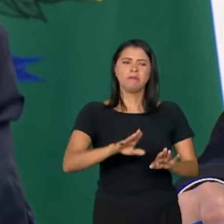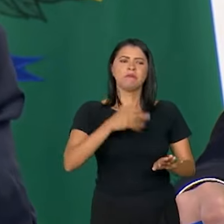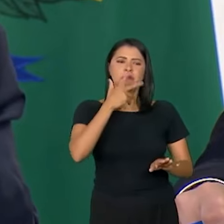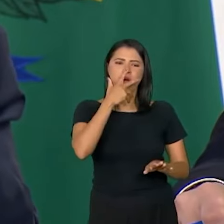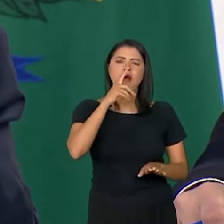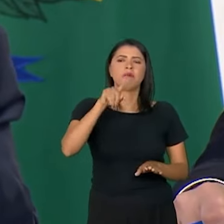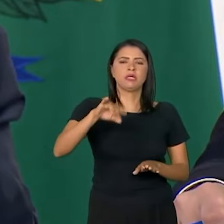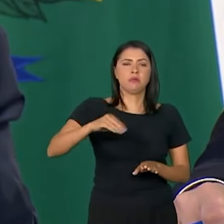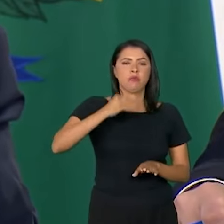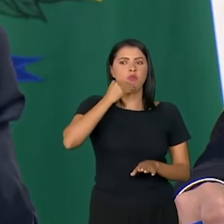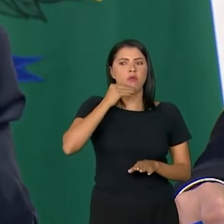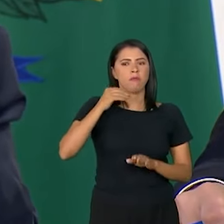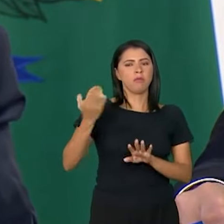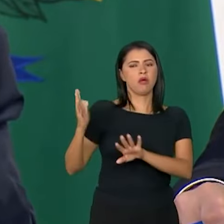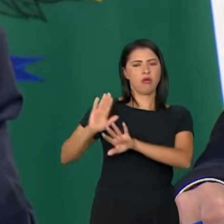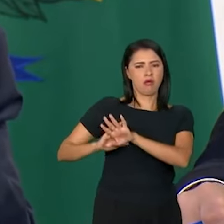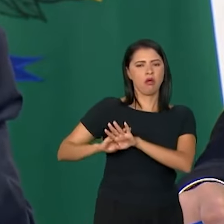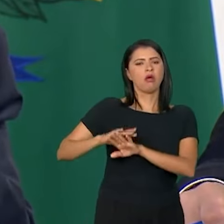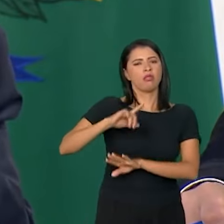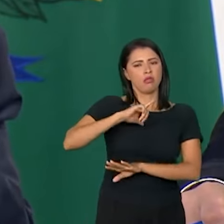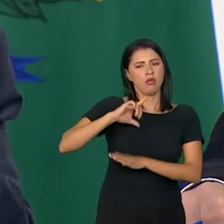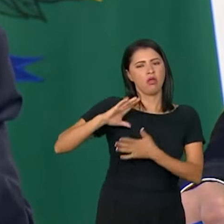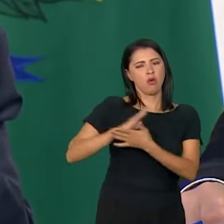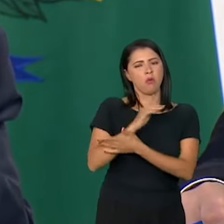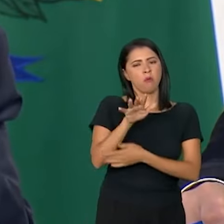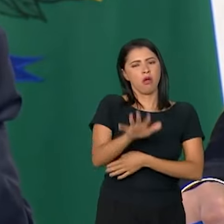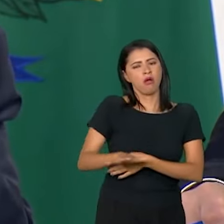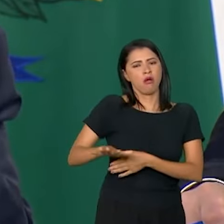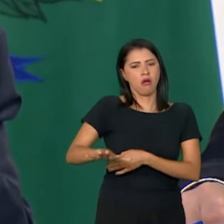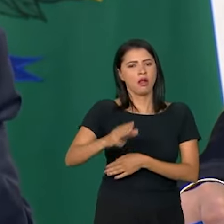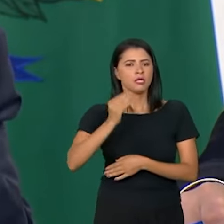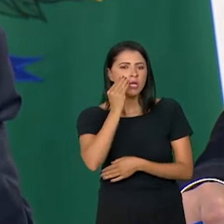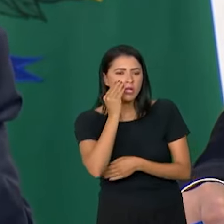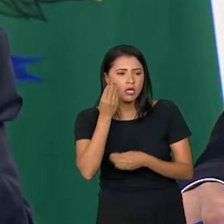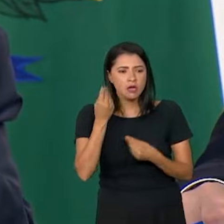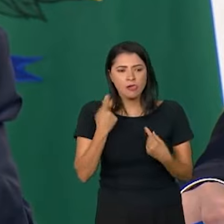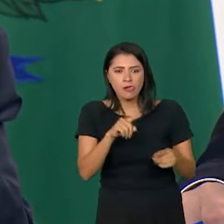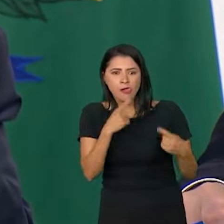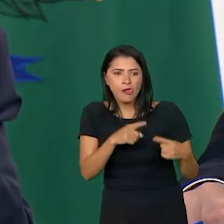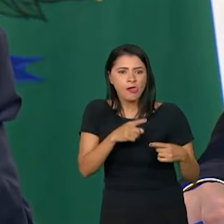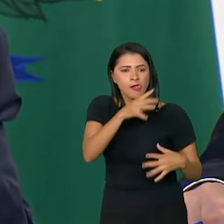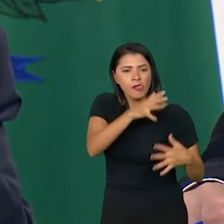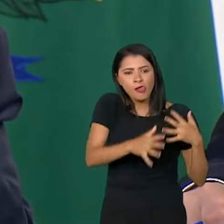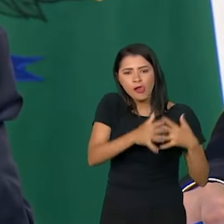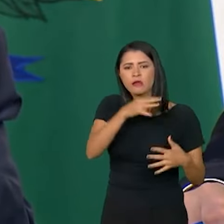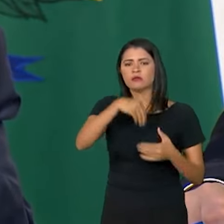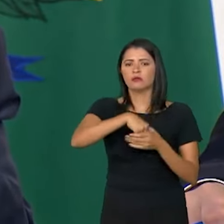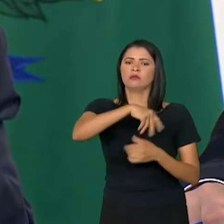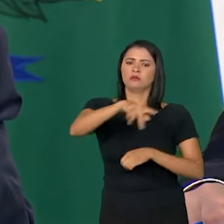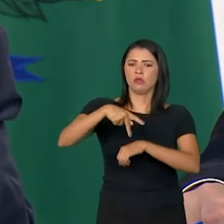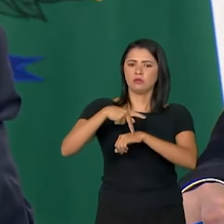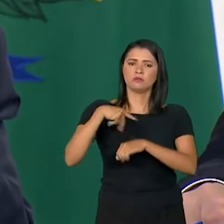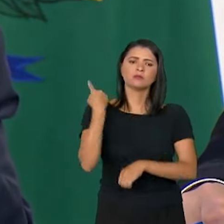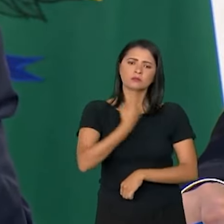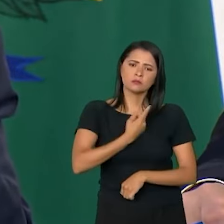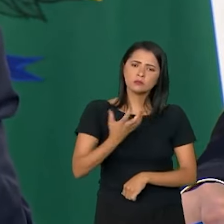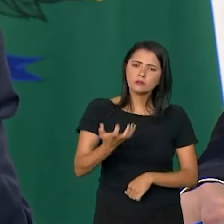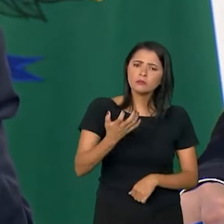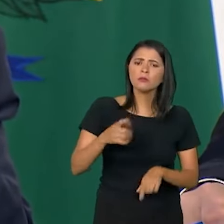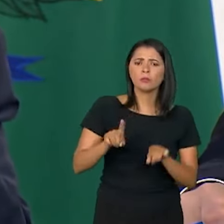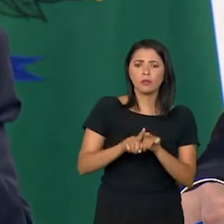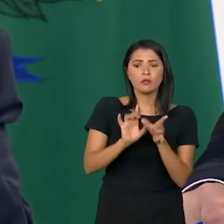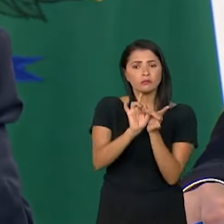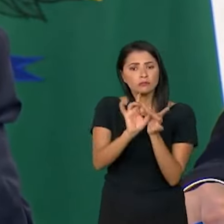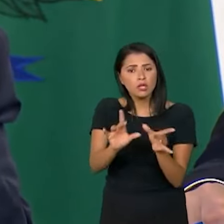oportunismo também Sabe de alguns setores tentando cri nesss o nós queremos é também